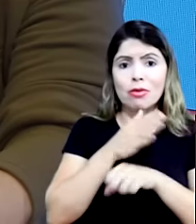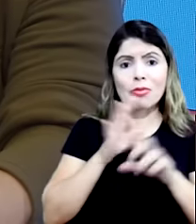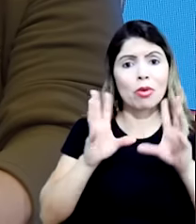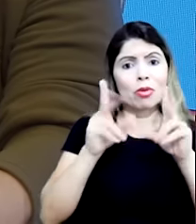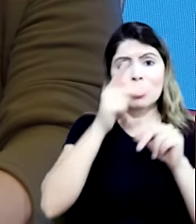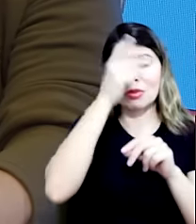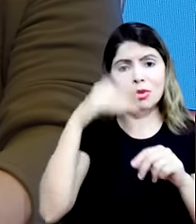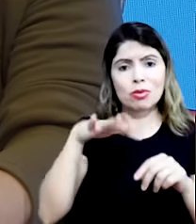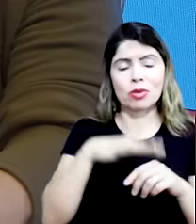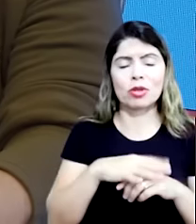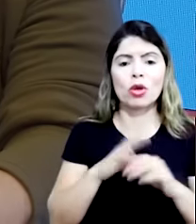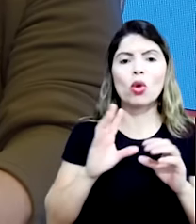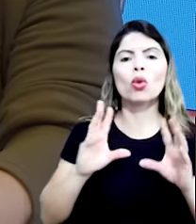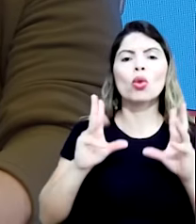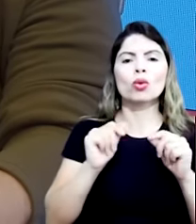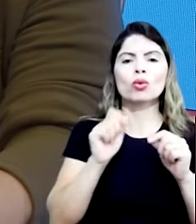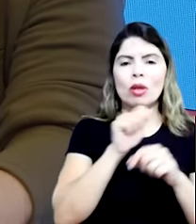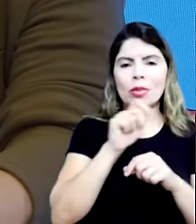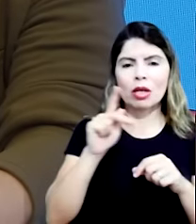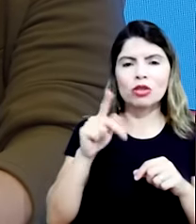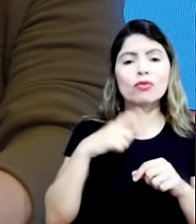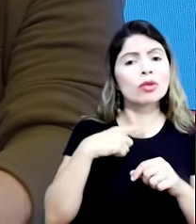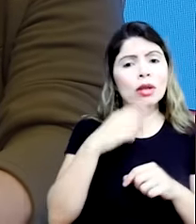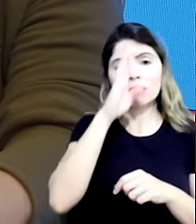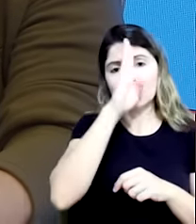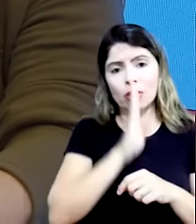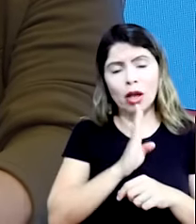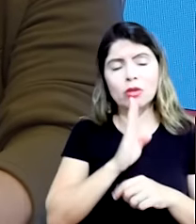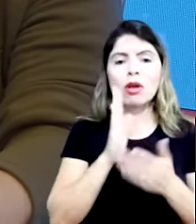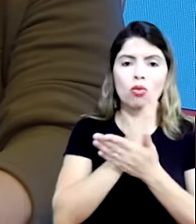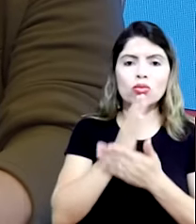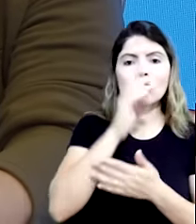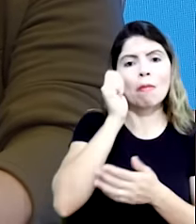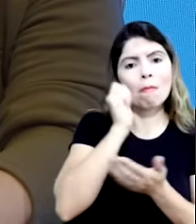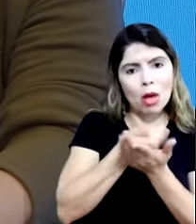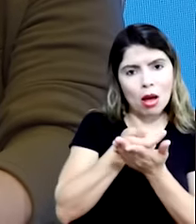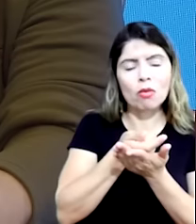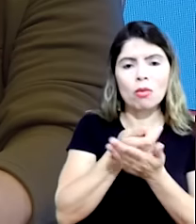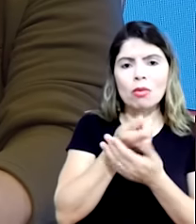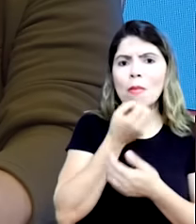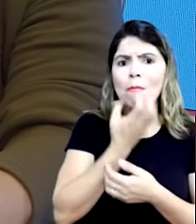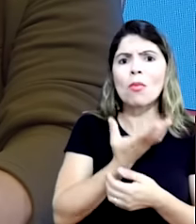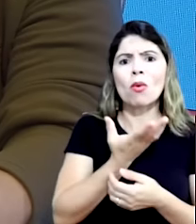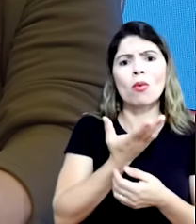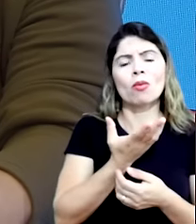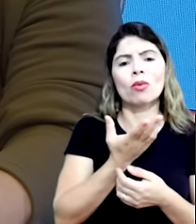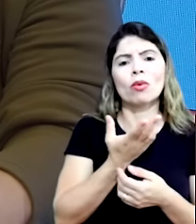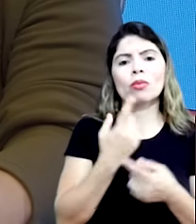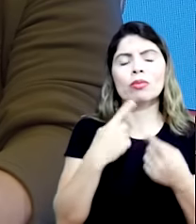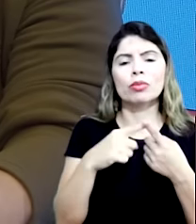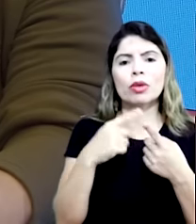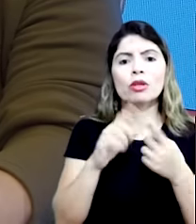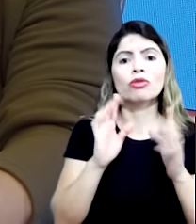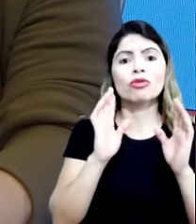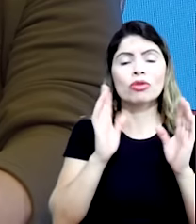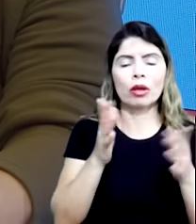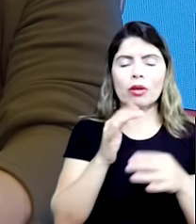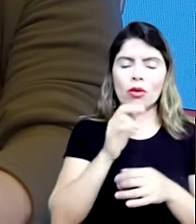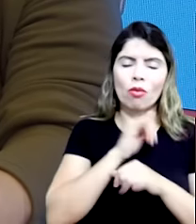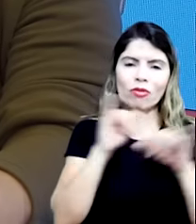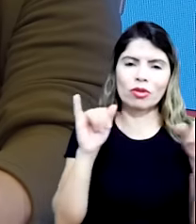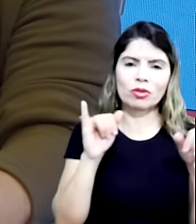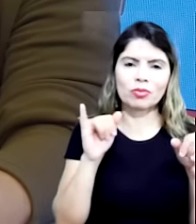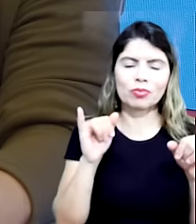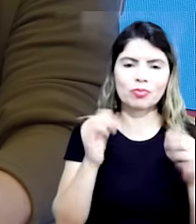eles têm a versões as versões gratuitas e as pagas então isso daí é muito bom porque eh se já eu falo que que assim ó